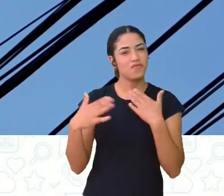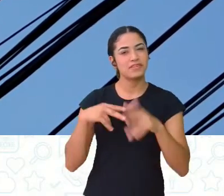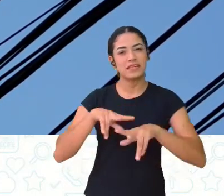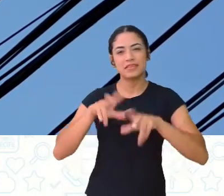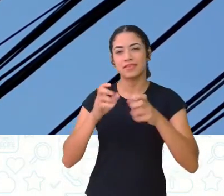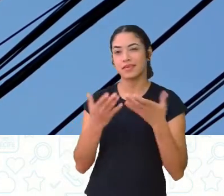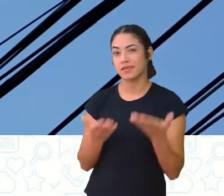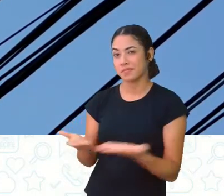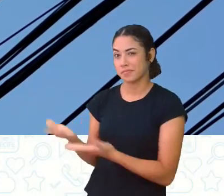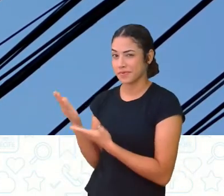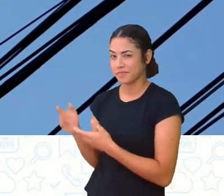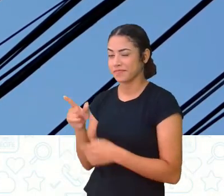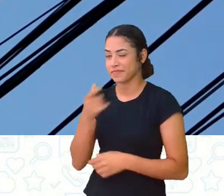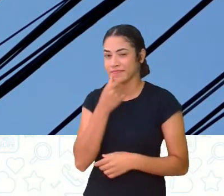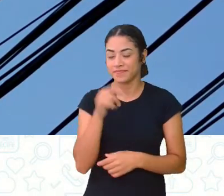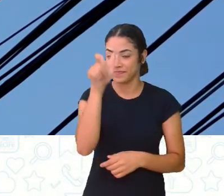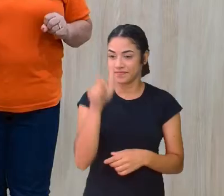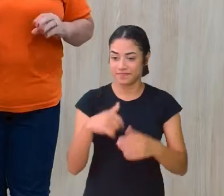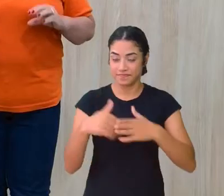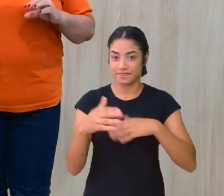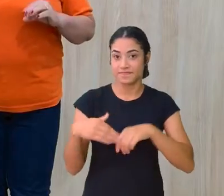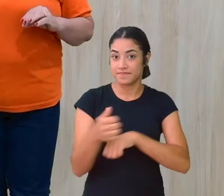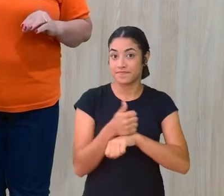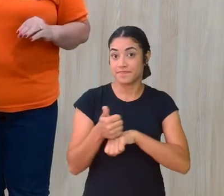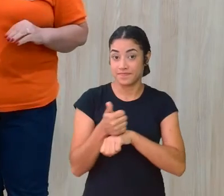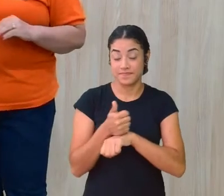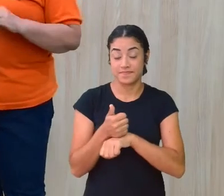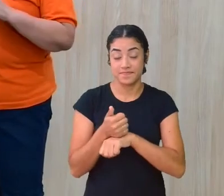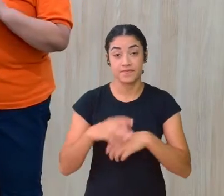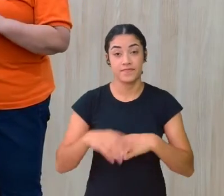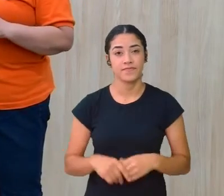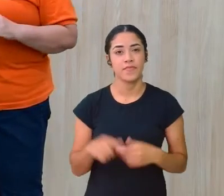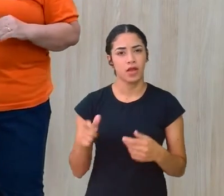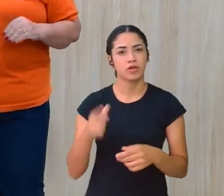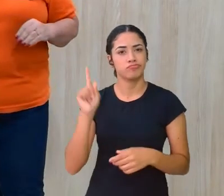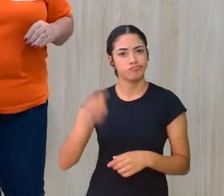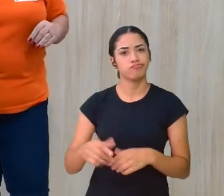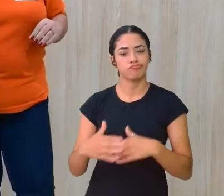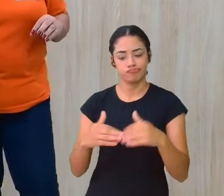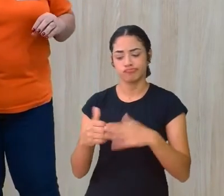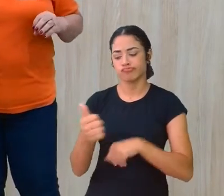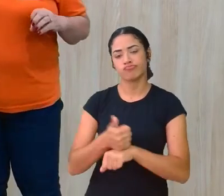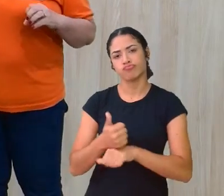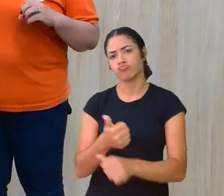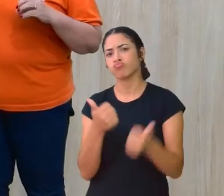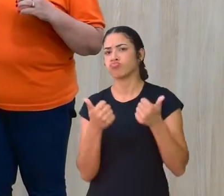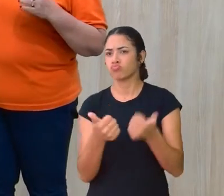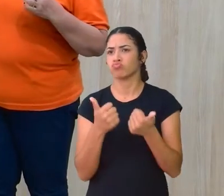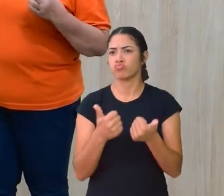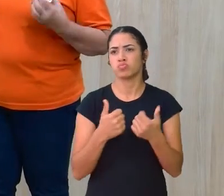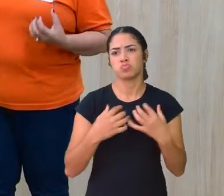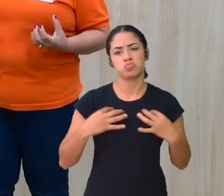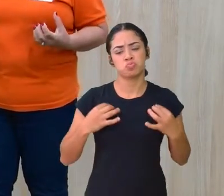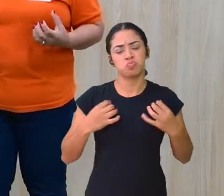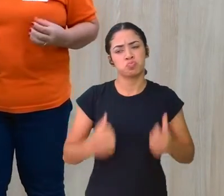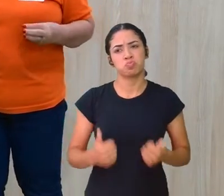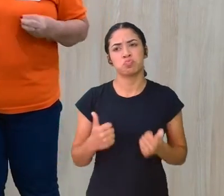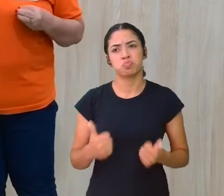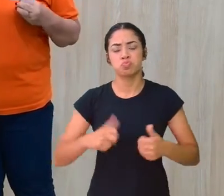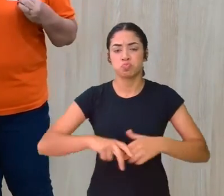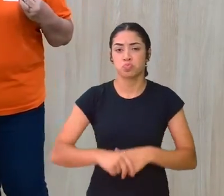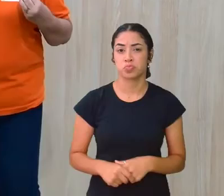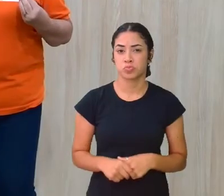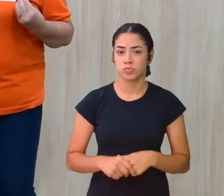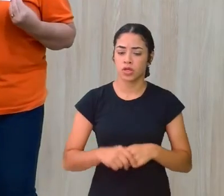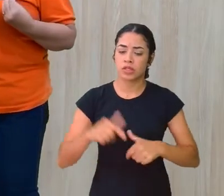respeito desse profissional. Então, a gente está vendo aí um profissional, né, devidamente vestido,